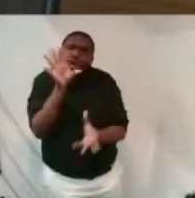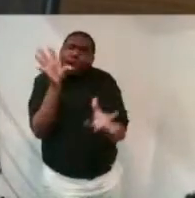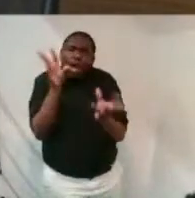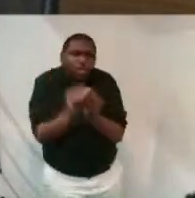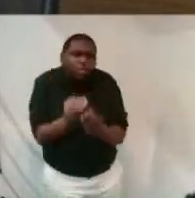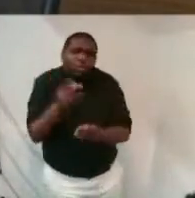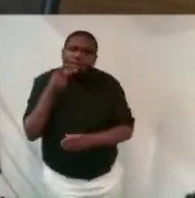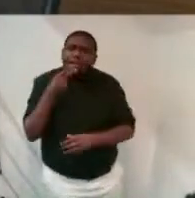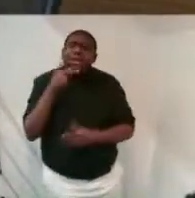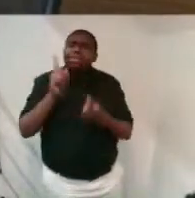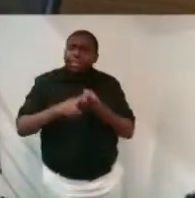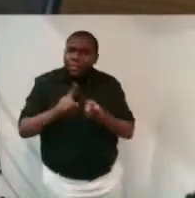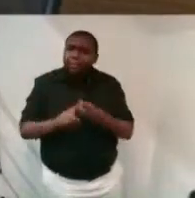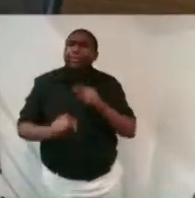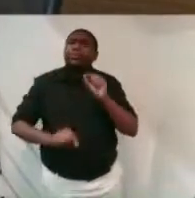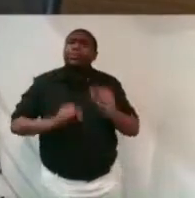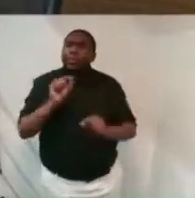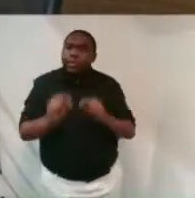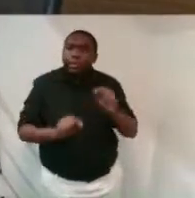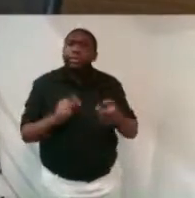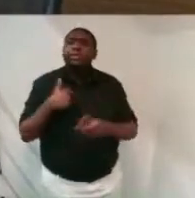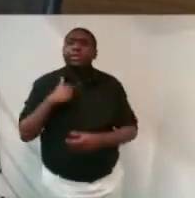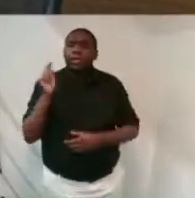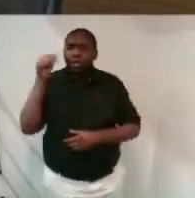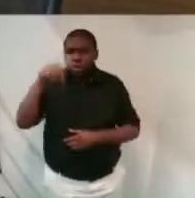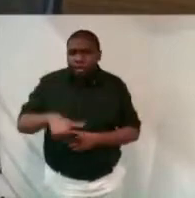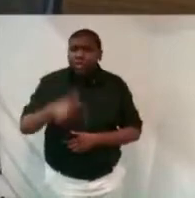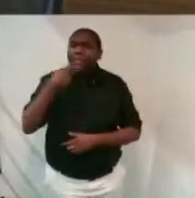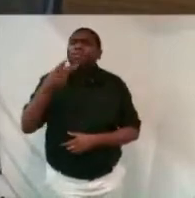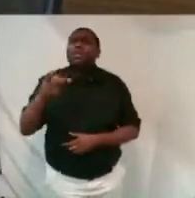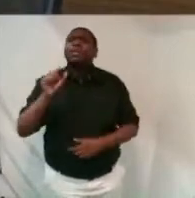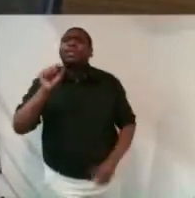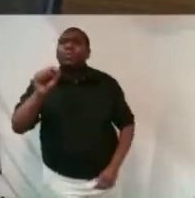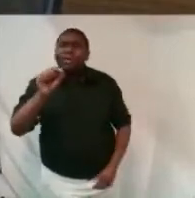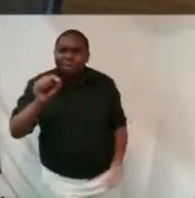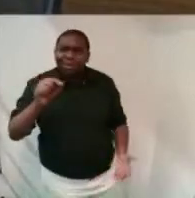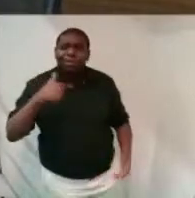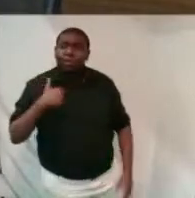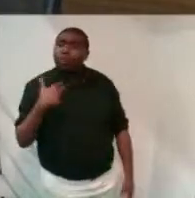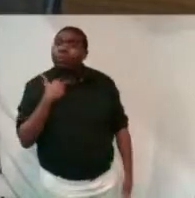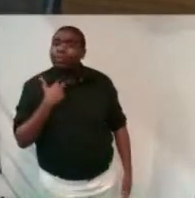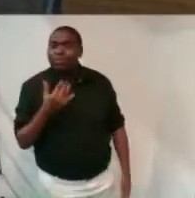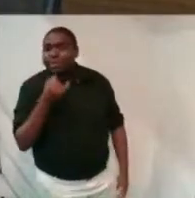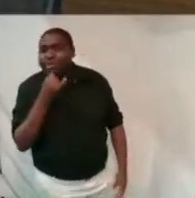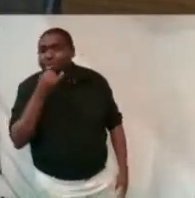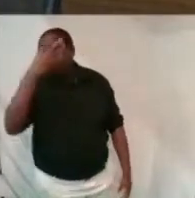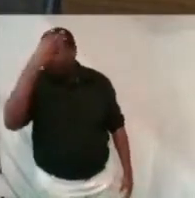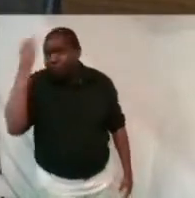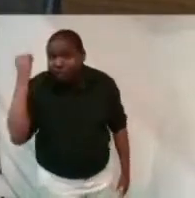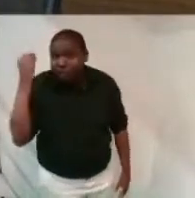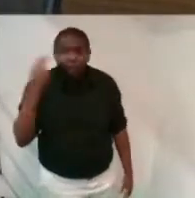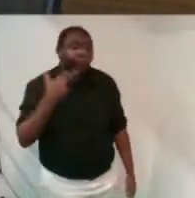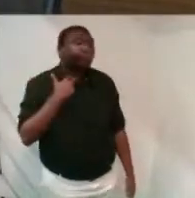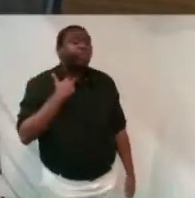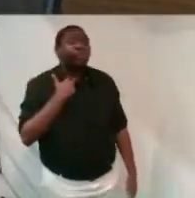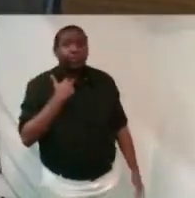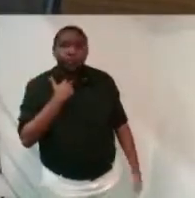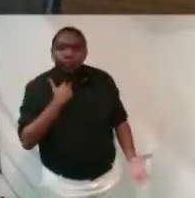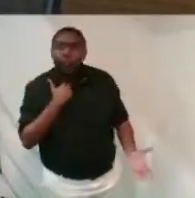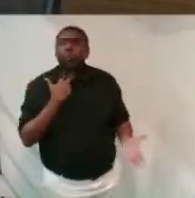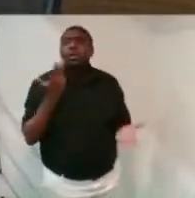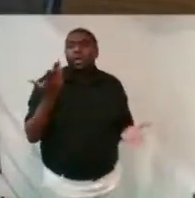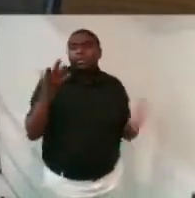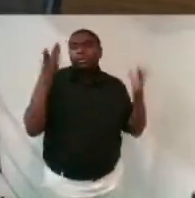breve fala também que trouxe, porque... não posso cometer o pecado de esquecer alguns